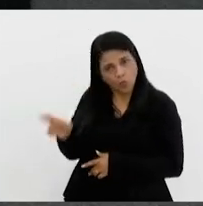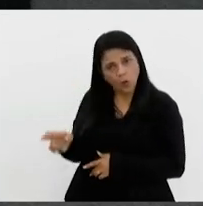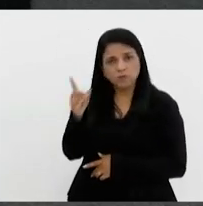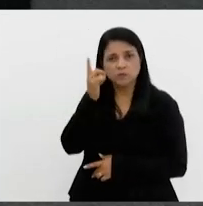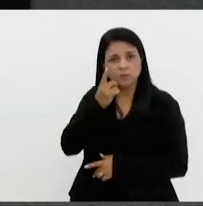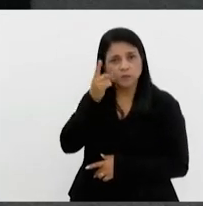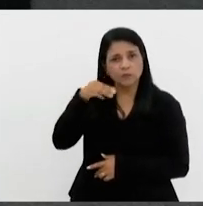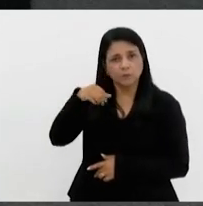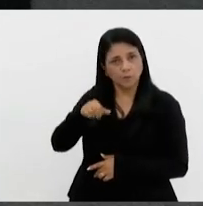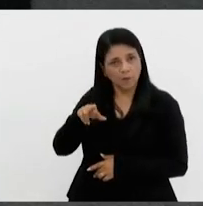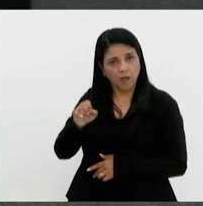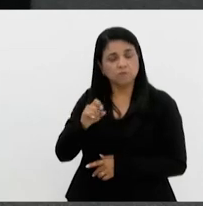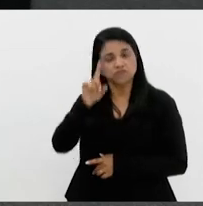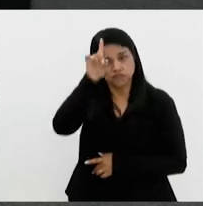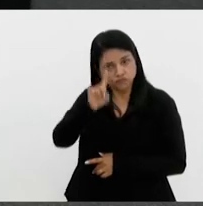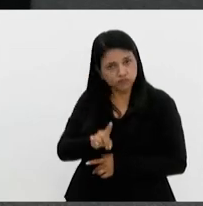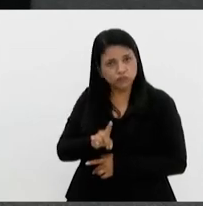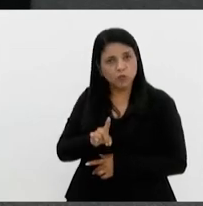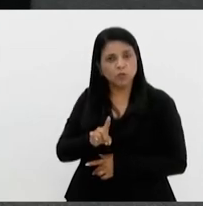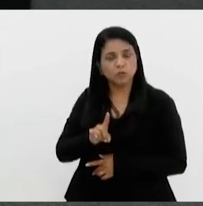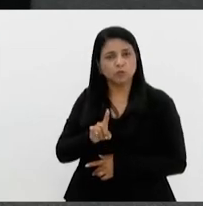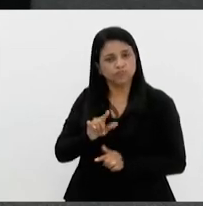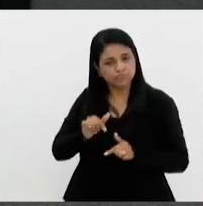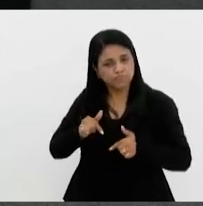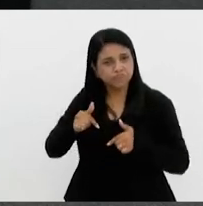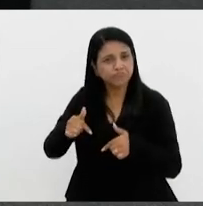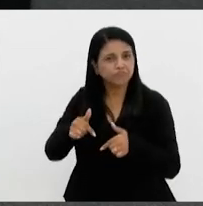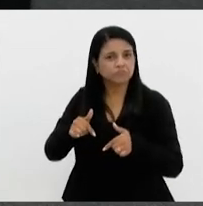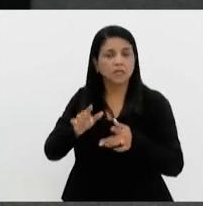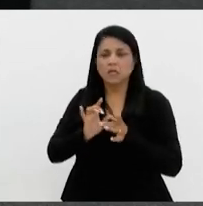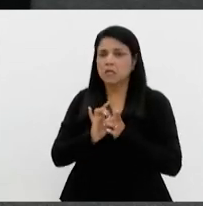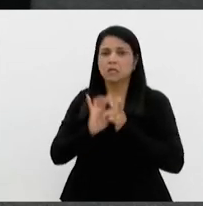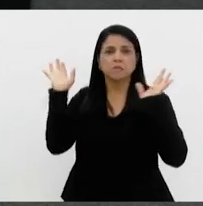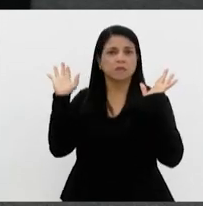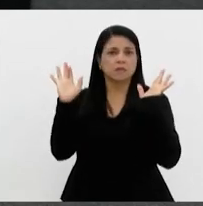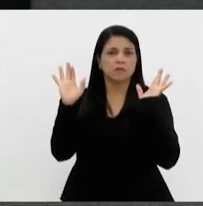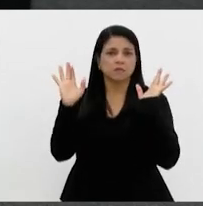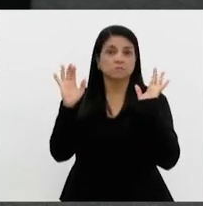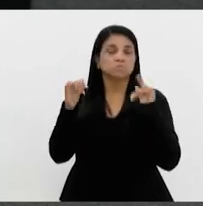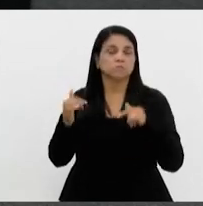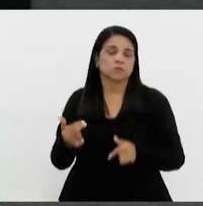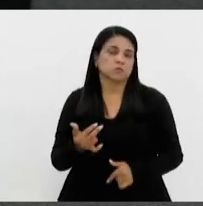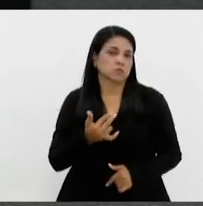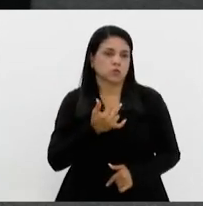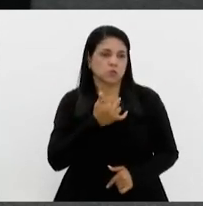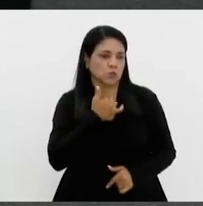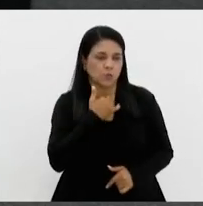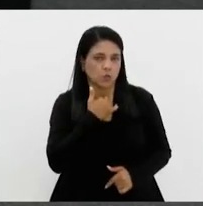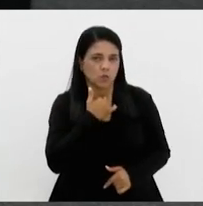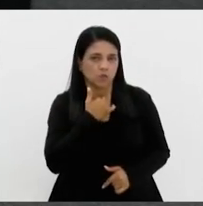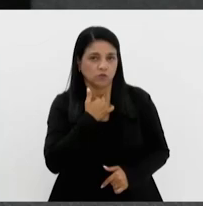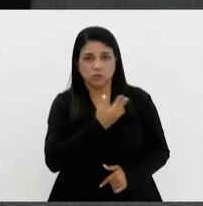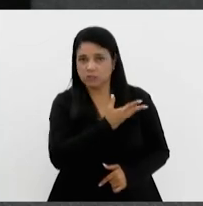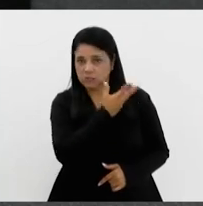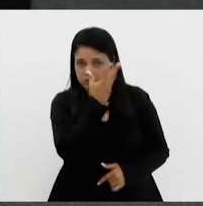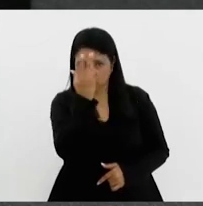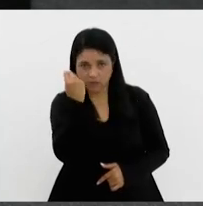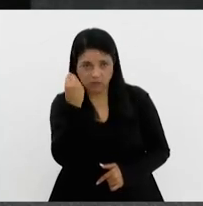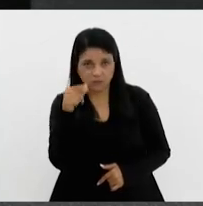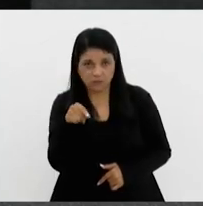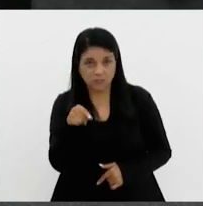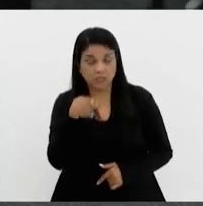qualquer posição. É da liberdade de cada um. Mas nós não podemos negar que não